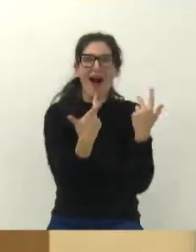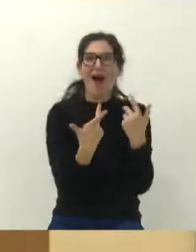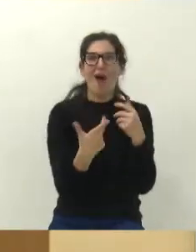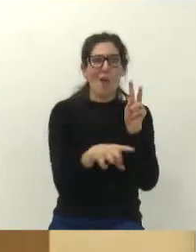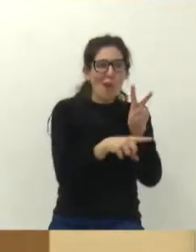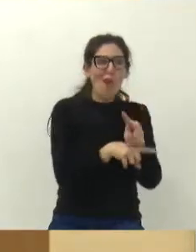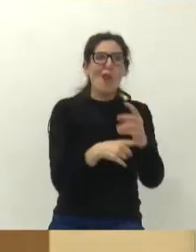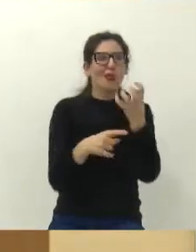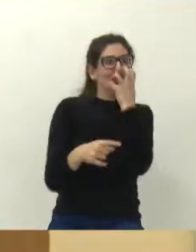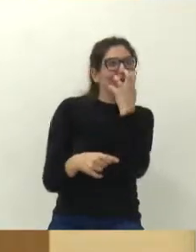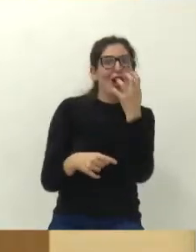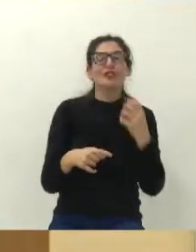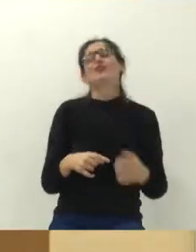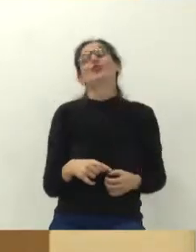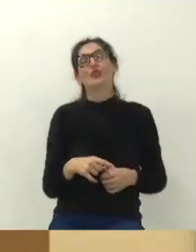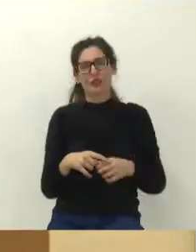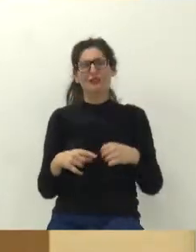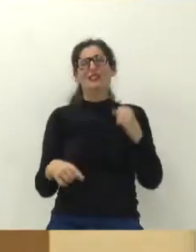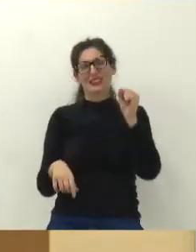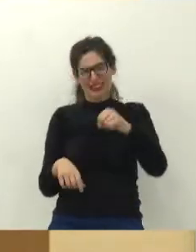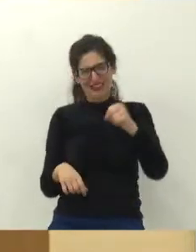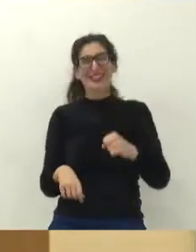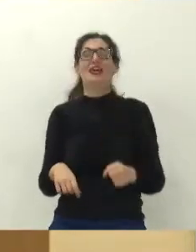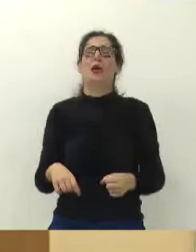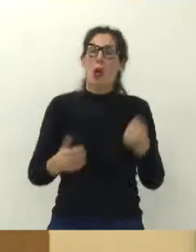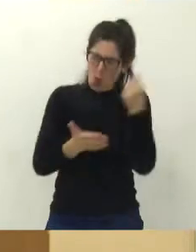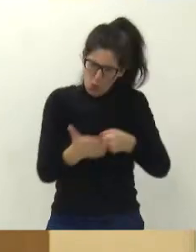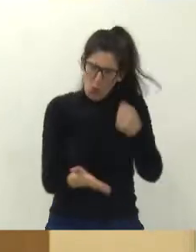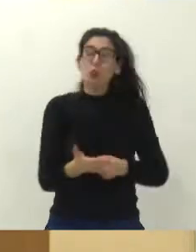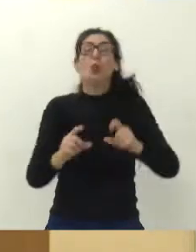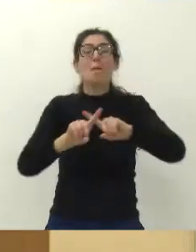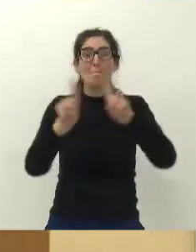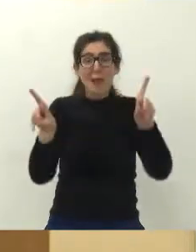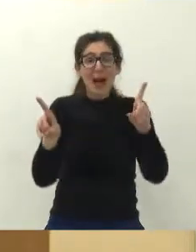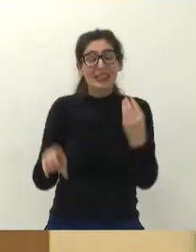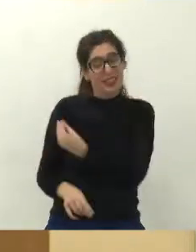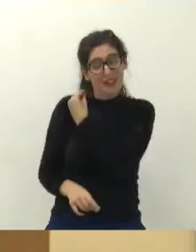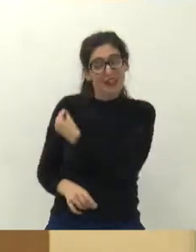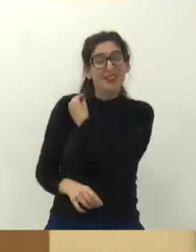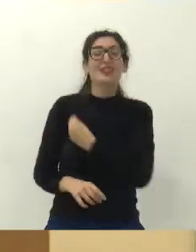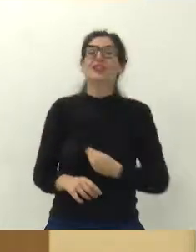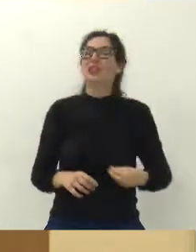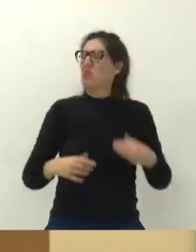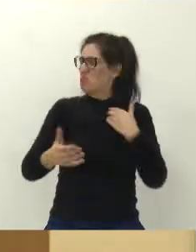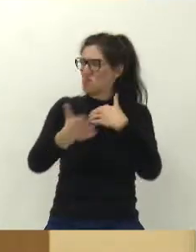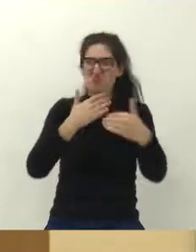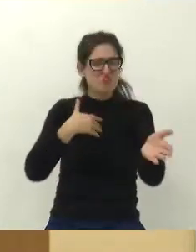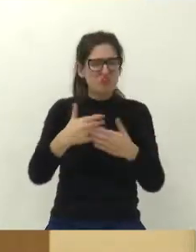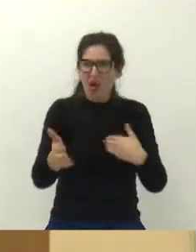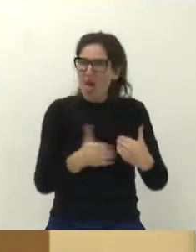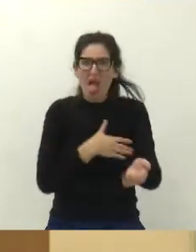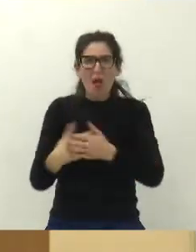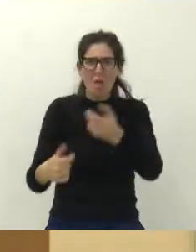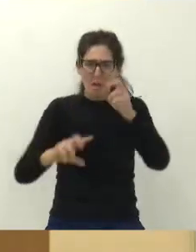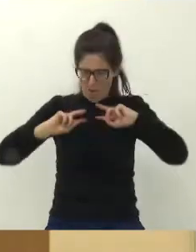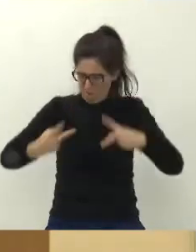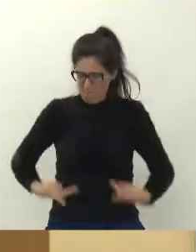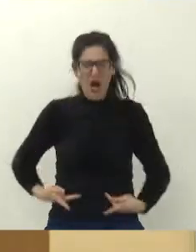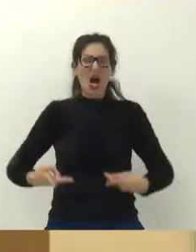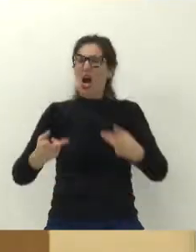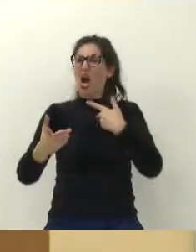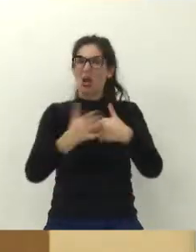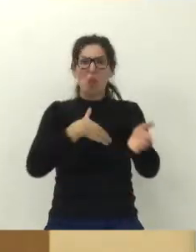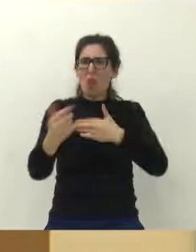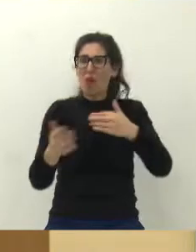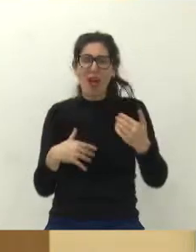minha bandeira é causa animal, né? A minha bandeira é a vida em si. Seja animal, seja vegetal, seja humana, seja o